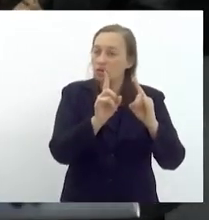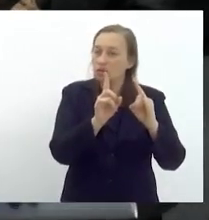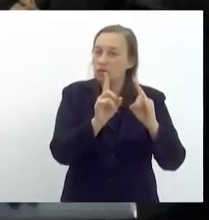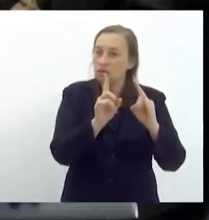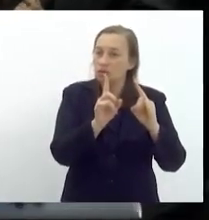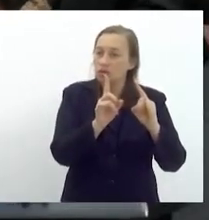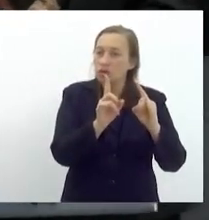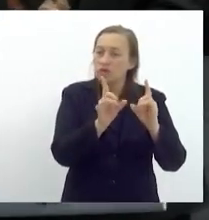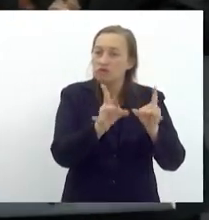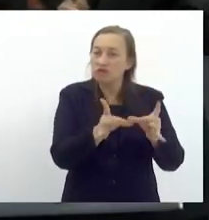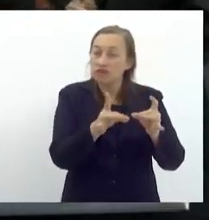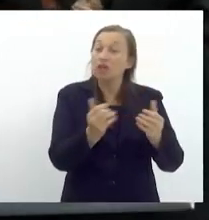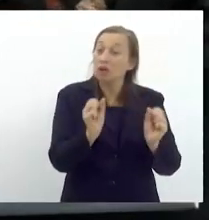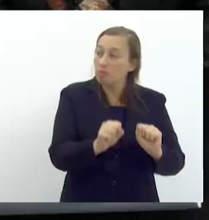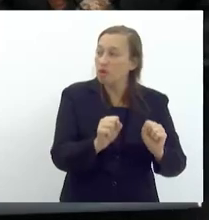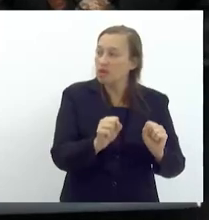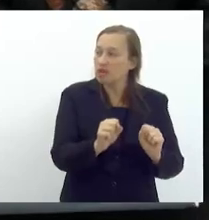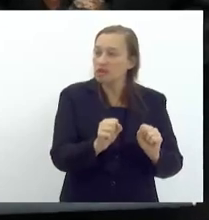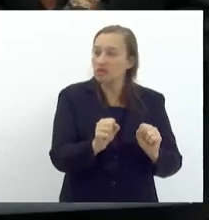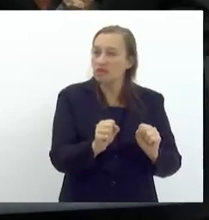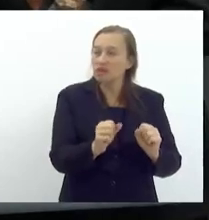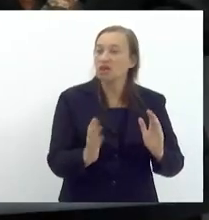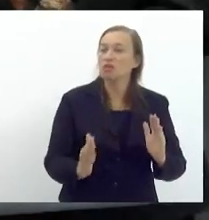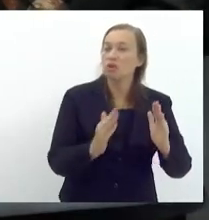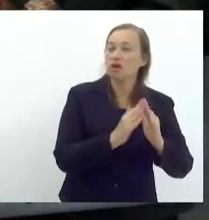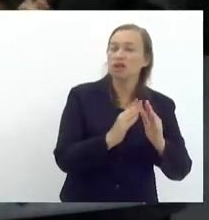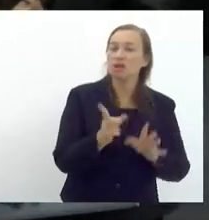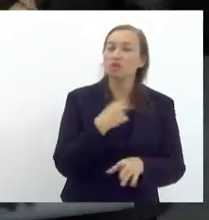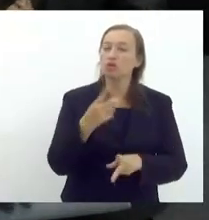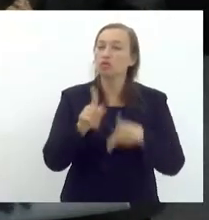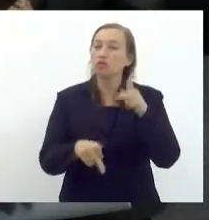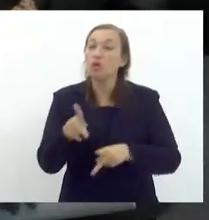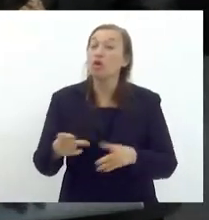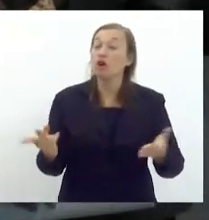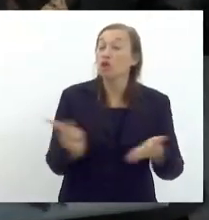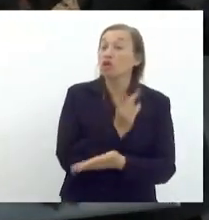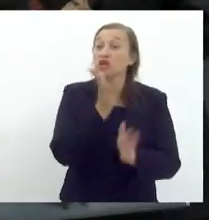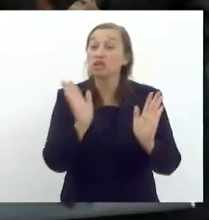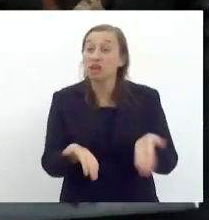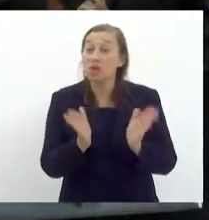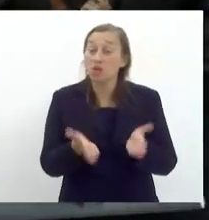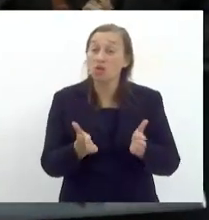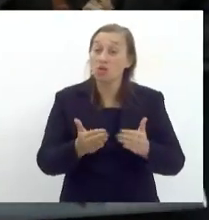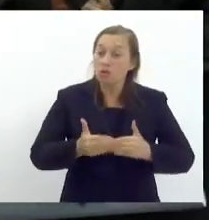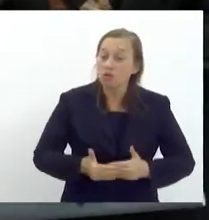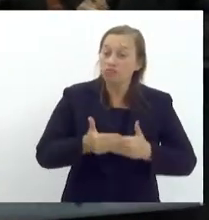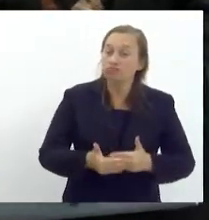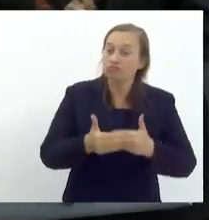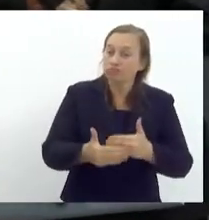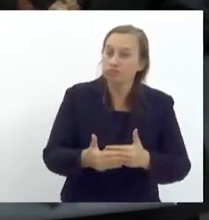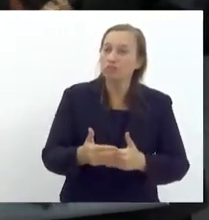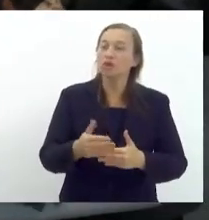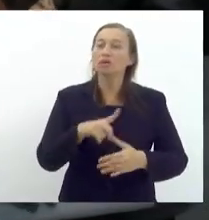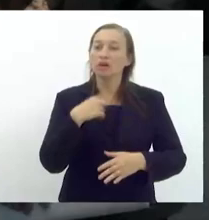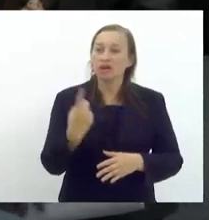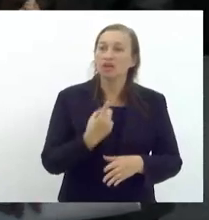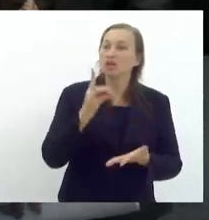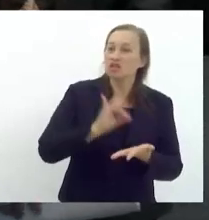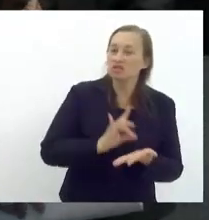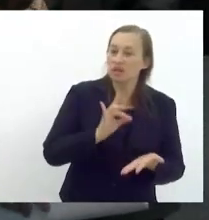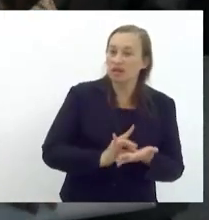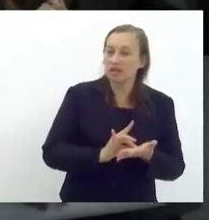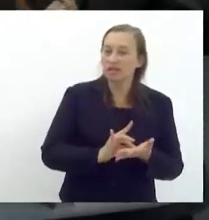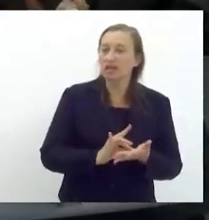que podem servir de moradia digna e segura para o nosso povo então o que aconteceu aqui hoje foi um grande passo para que a gente constitua de verdade